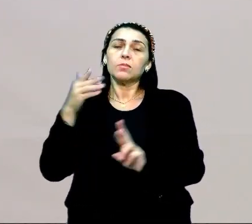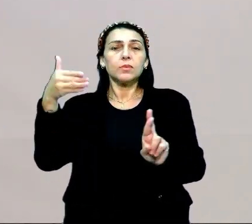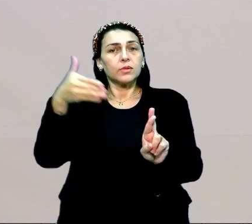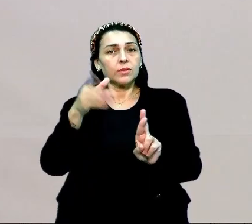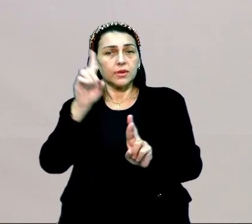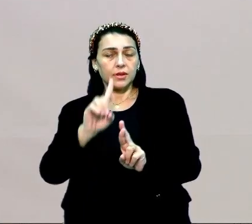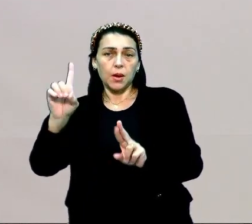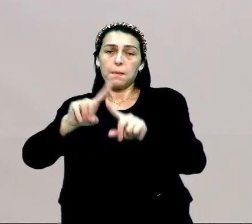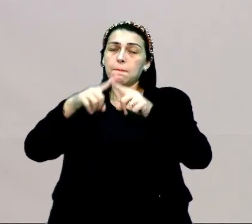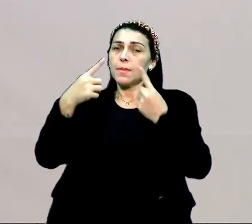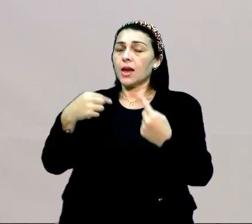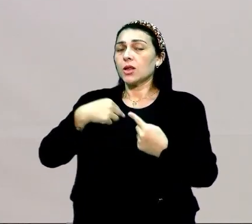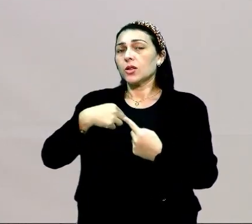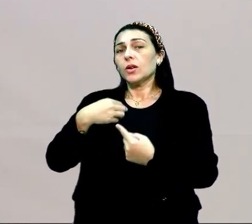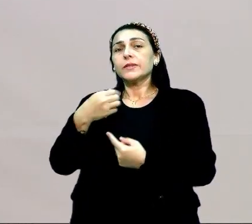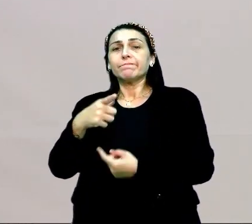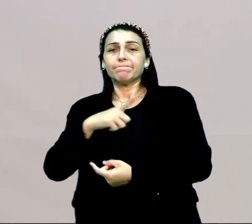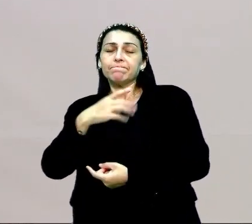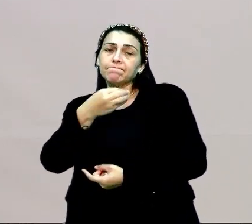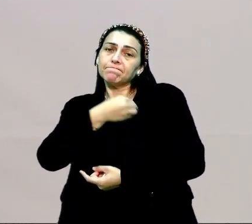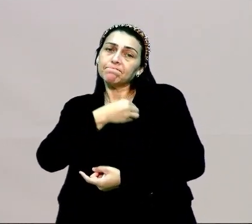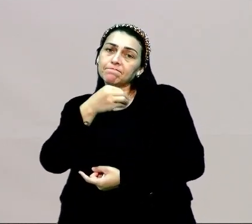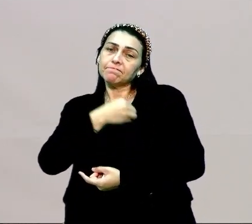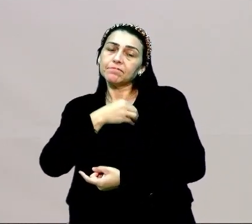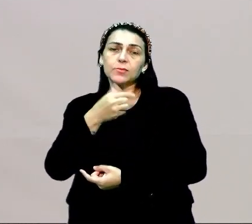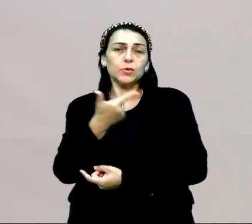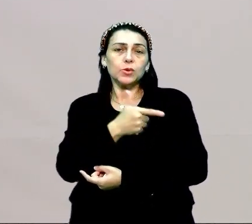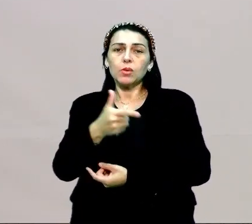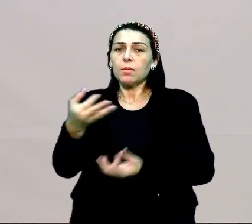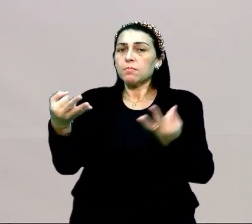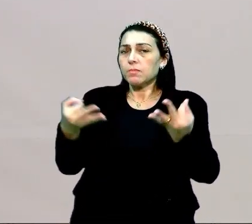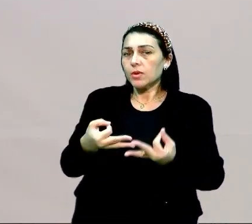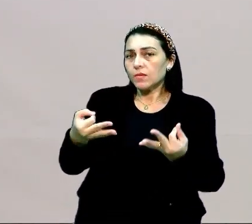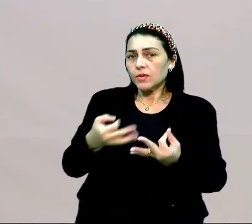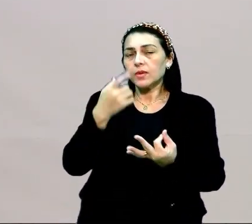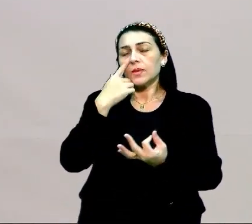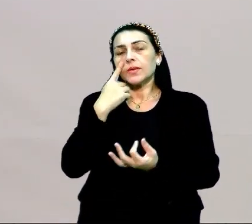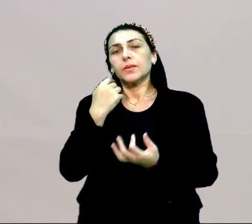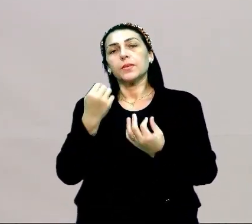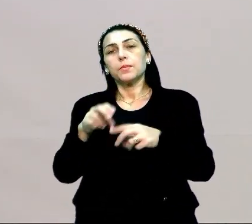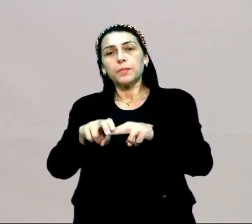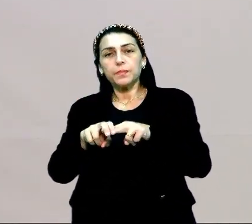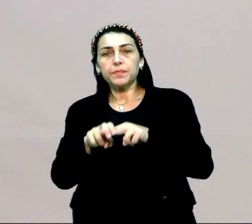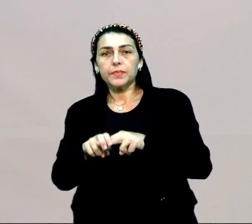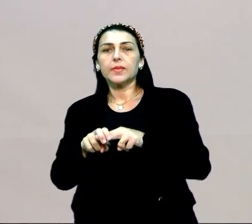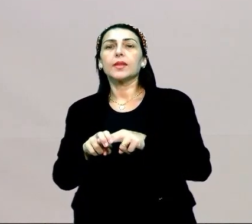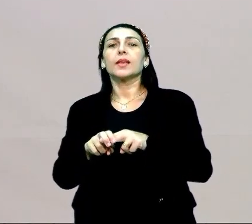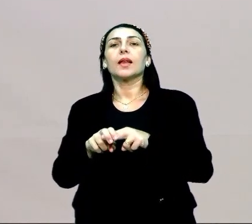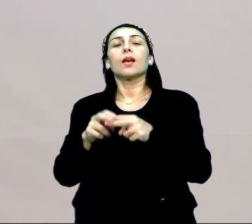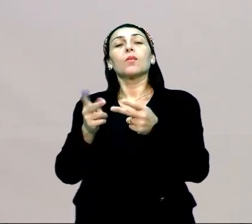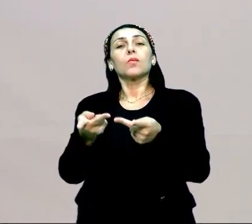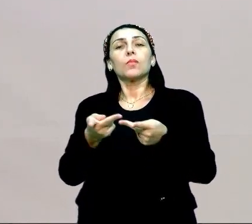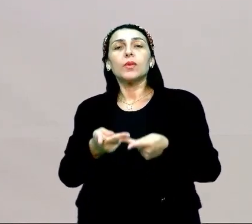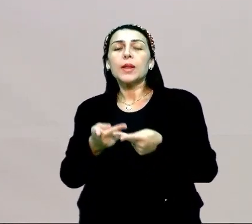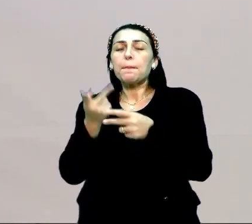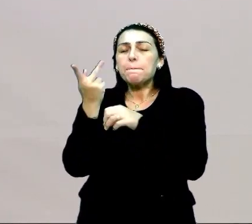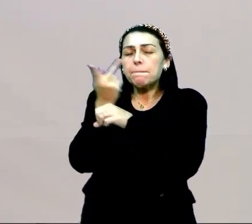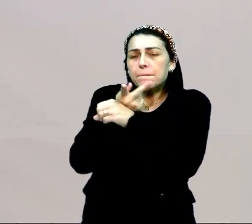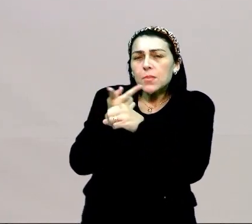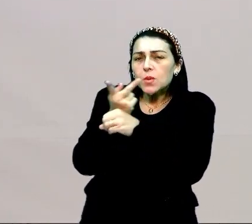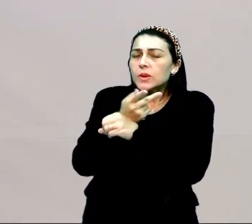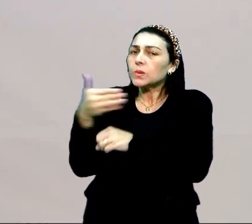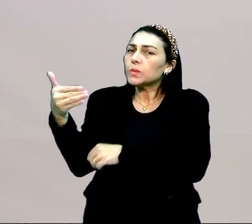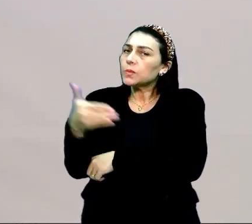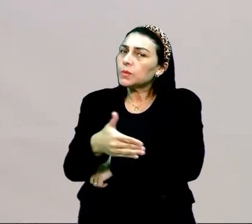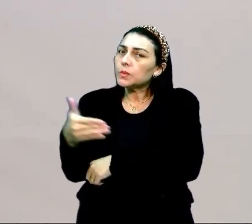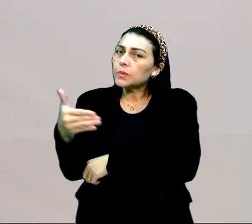mas nós somos imperfeitos. Por isso, essa afirmação dele é um convite à busca